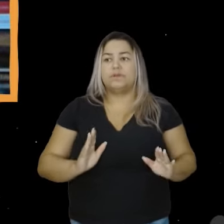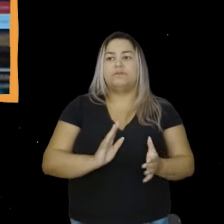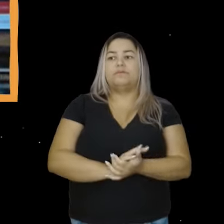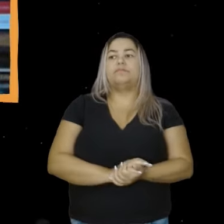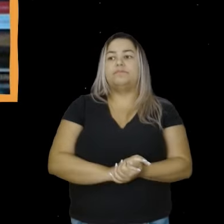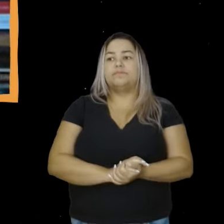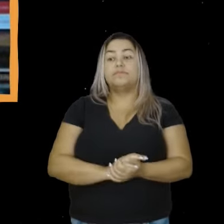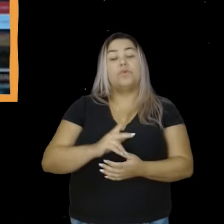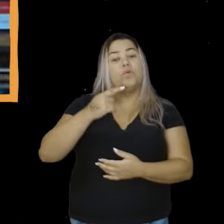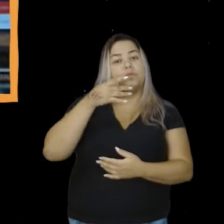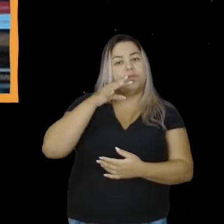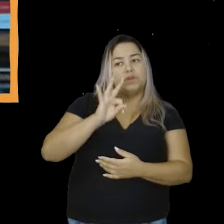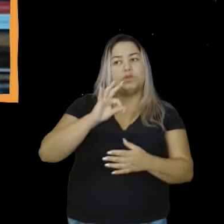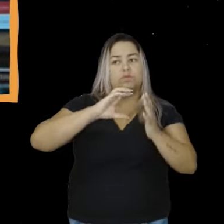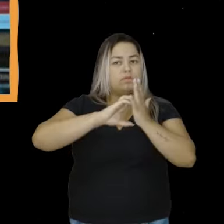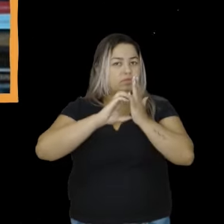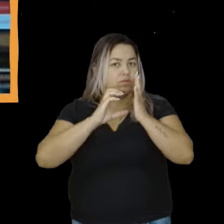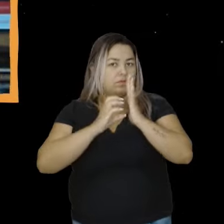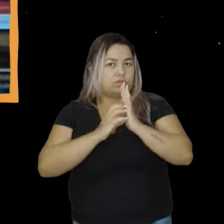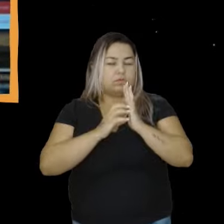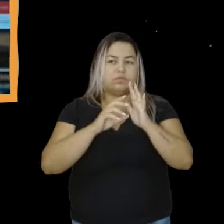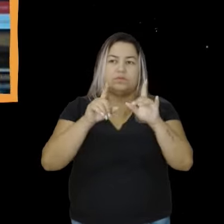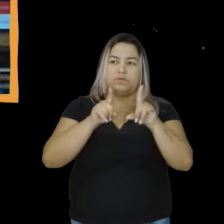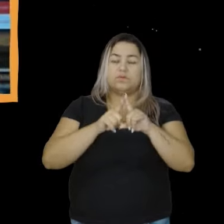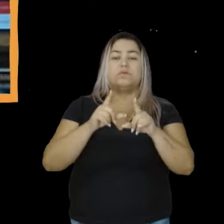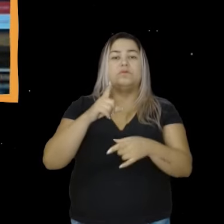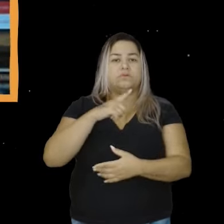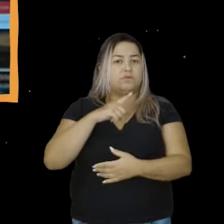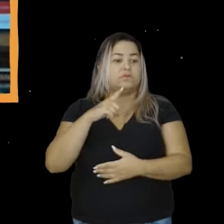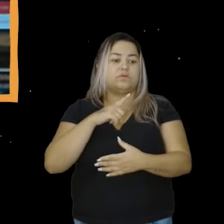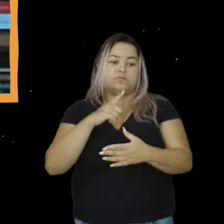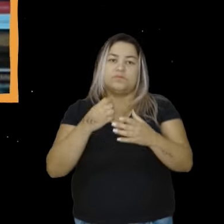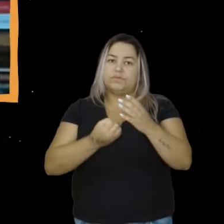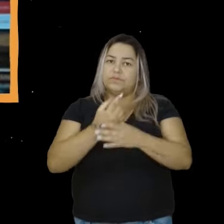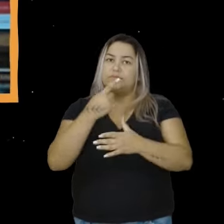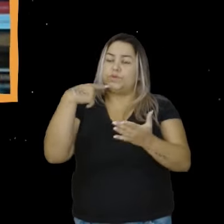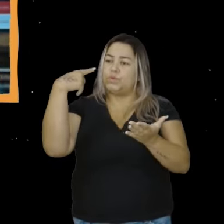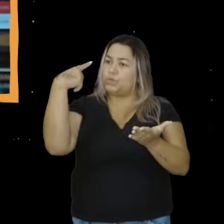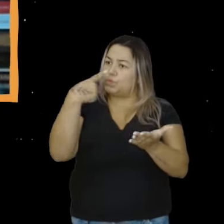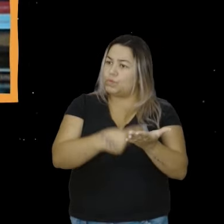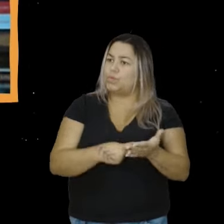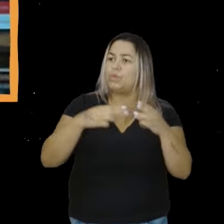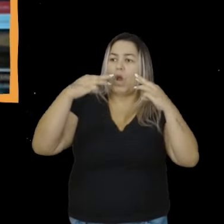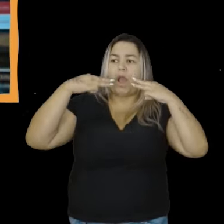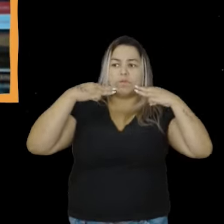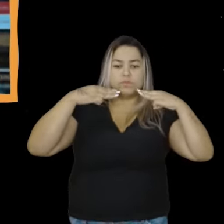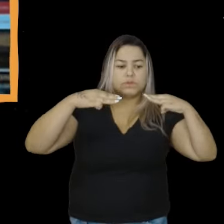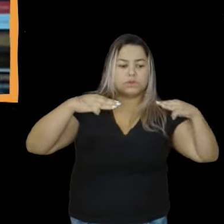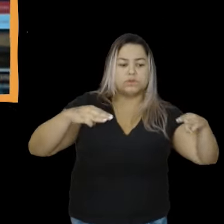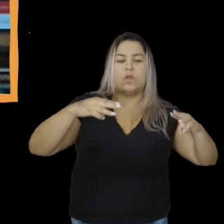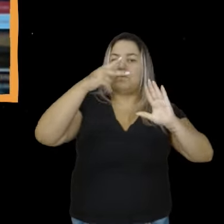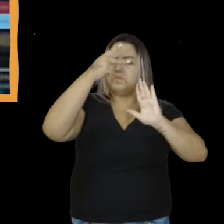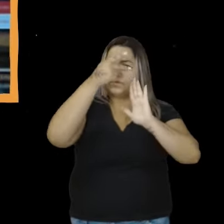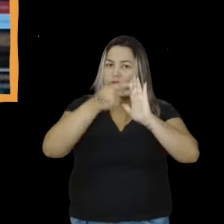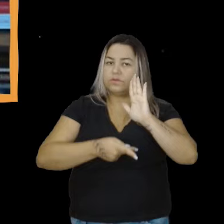tempo o partido não é um fim em si, ele existe para cumprir uma tarefa, uma missão, um projeto que